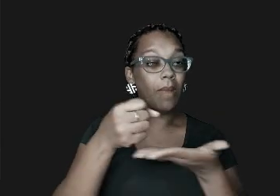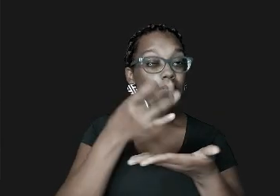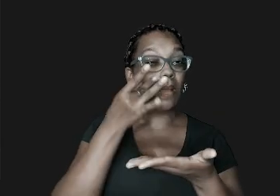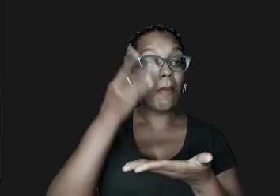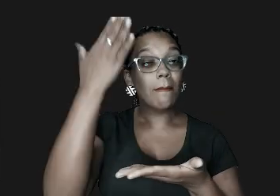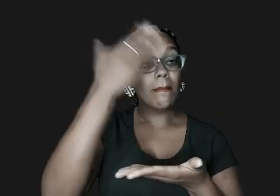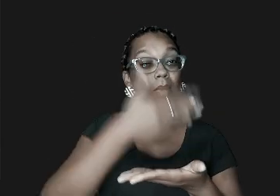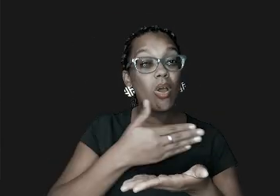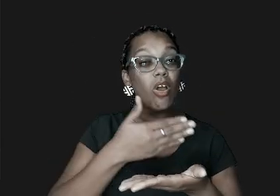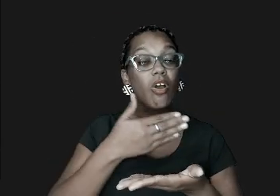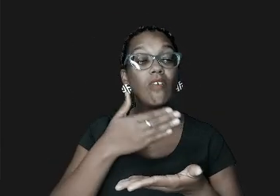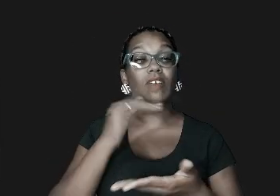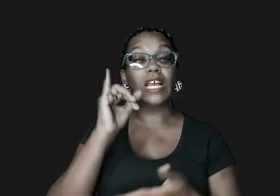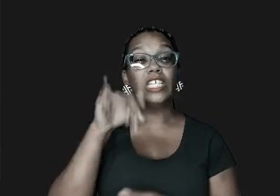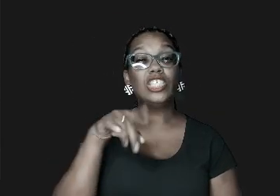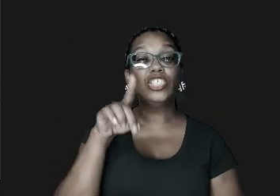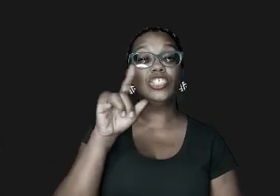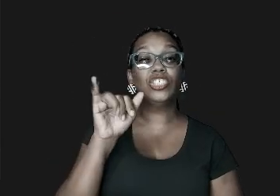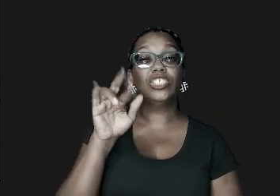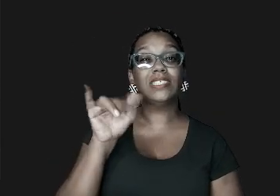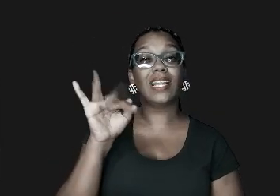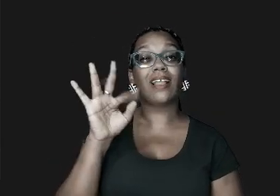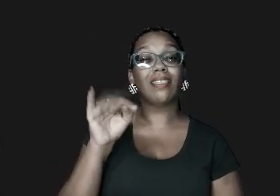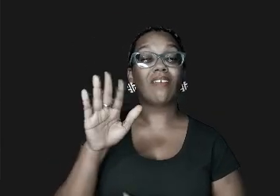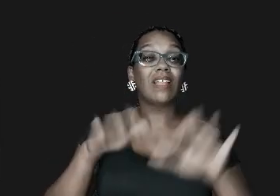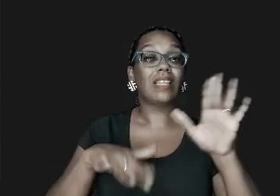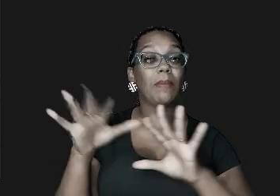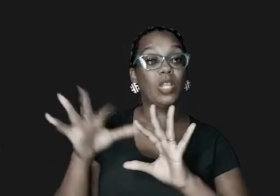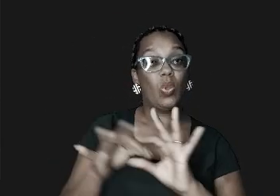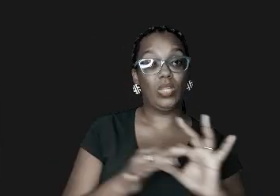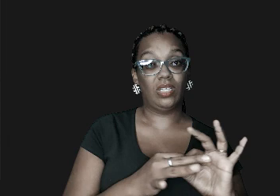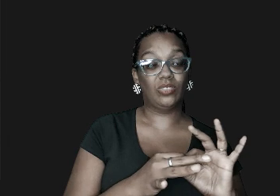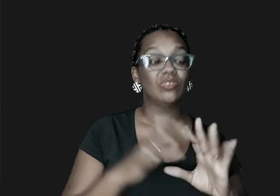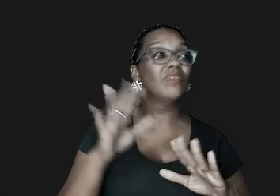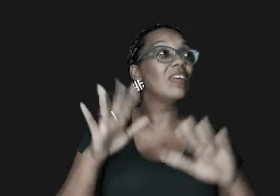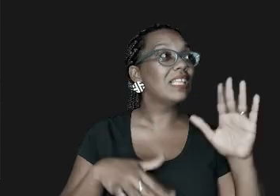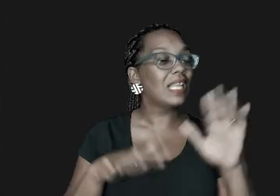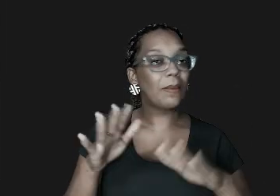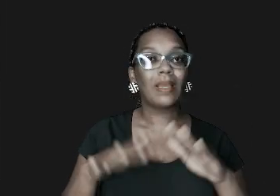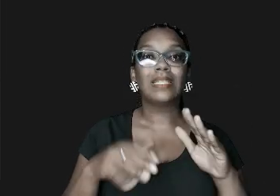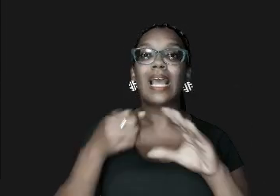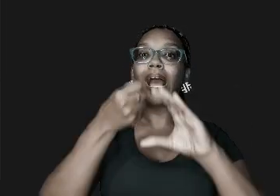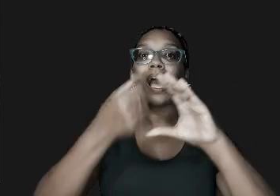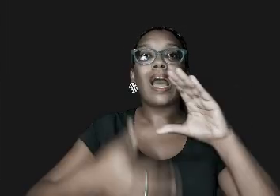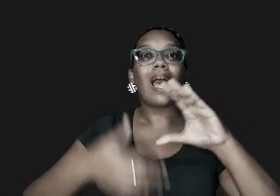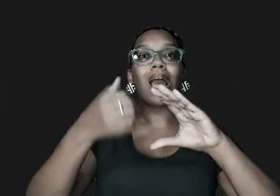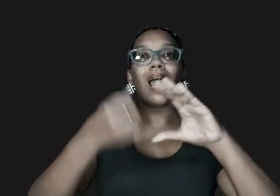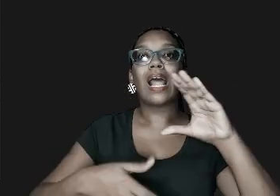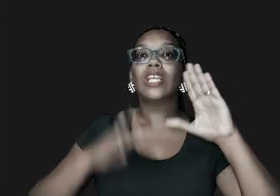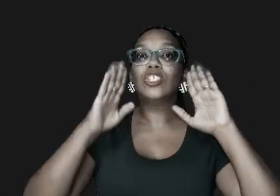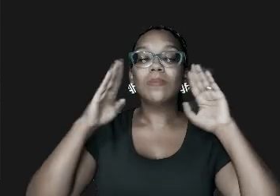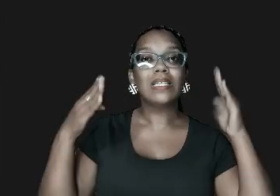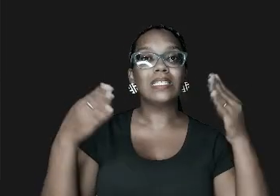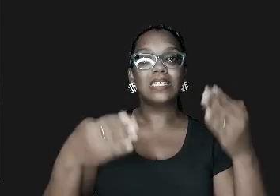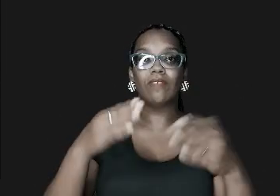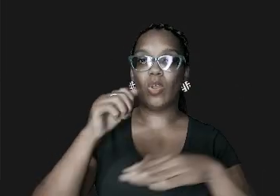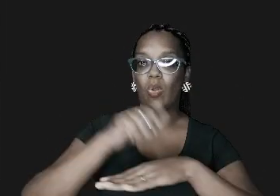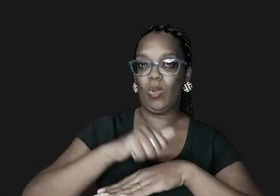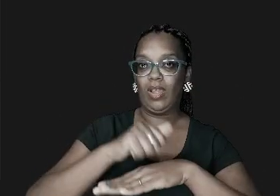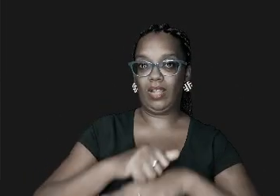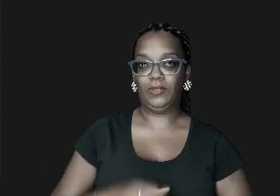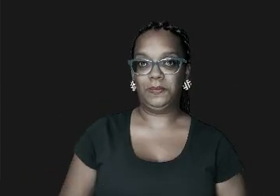isso é feito por base das provas iniciais das provas indiretas e vai depender muito do contexto do caso vai depender muito